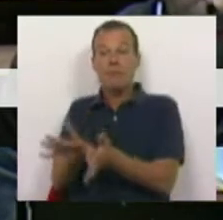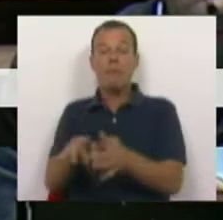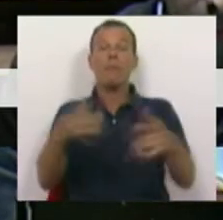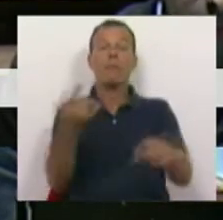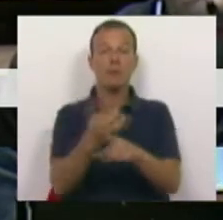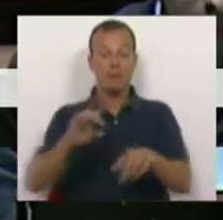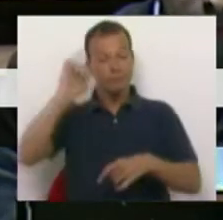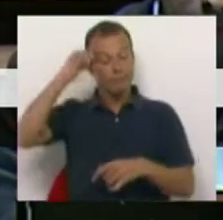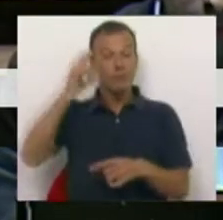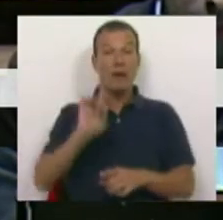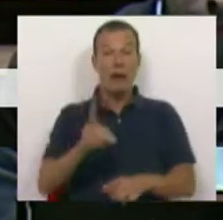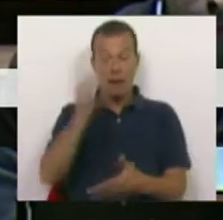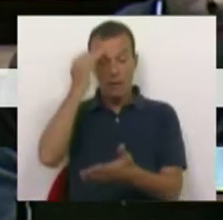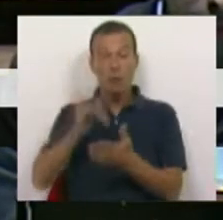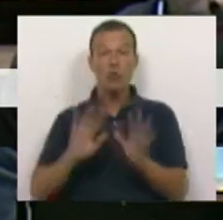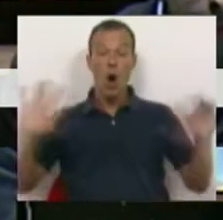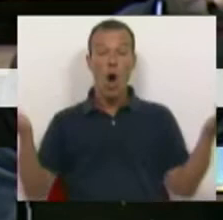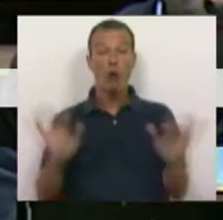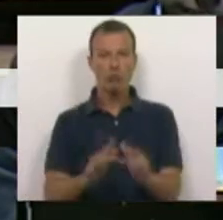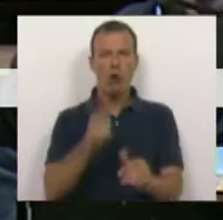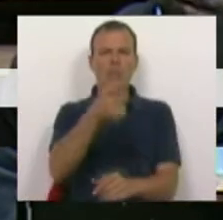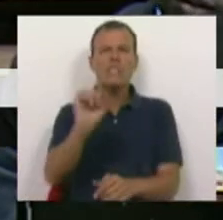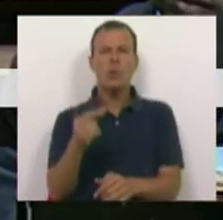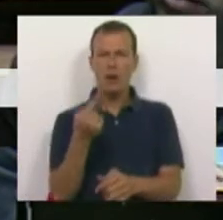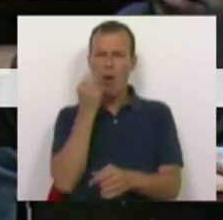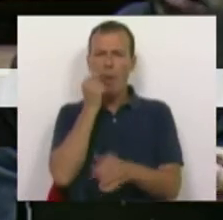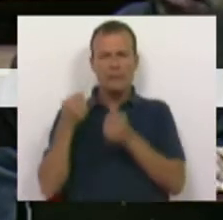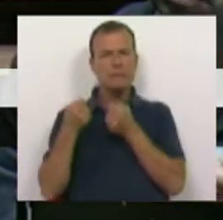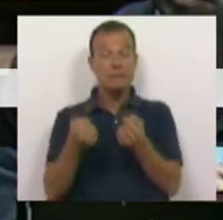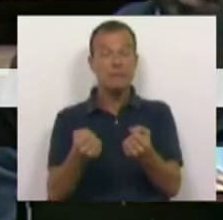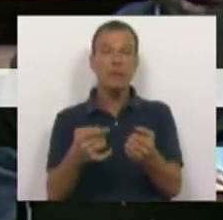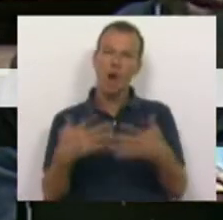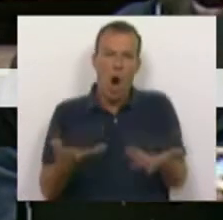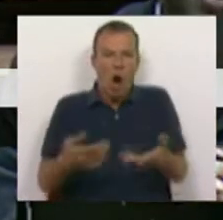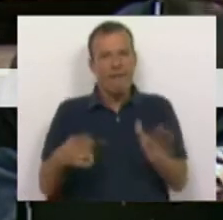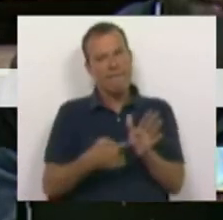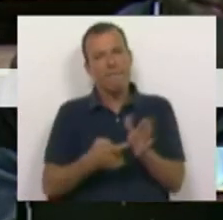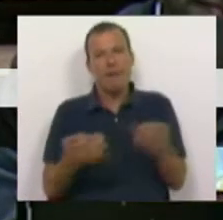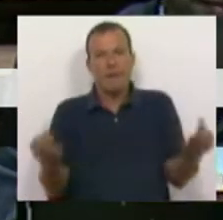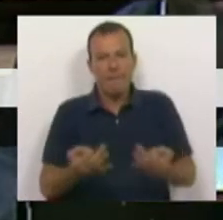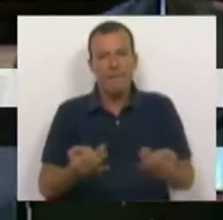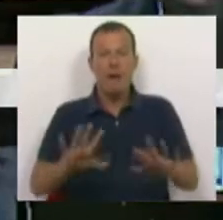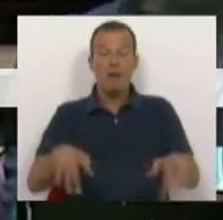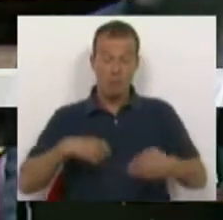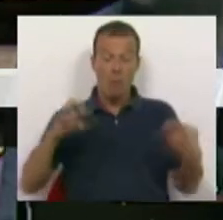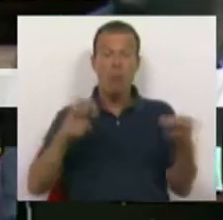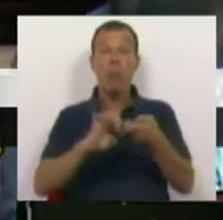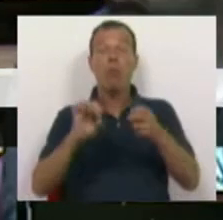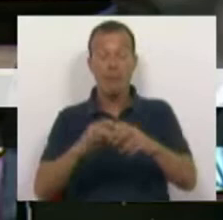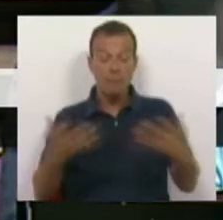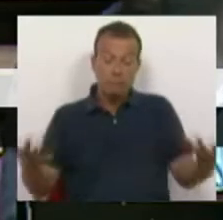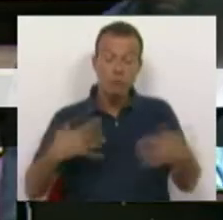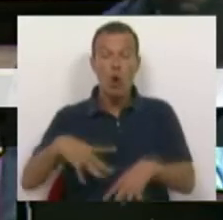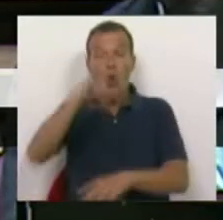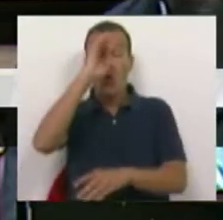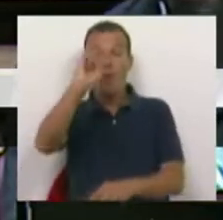teve como consequência a redução de 50 maquinistas que agora fazem falta. Face a este problema, o atual